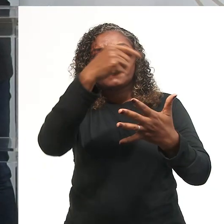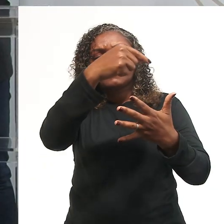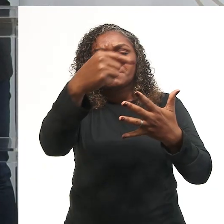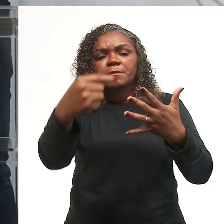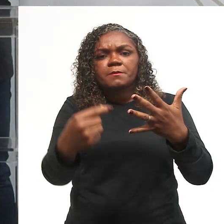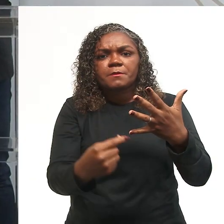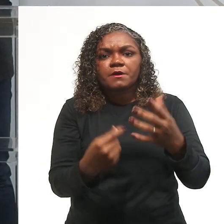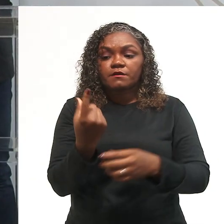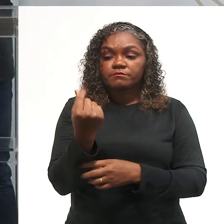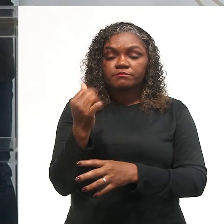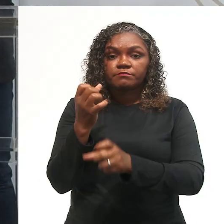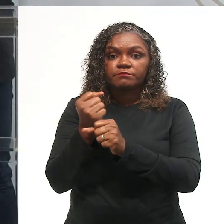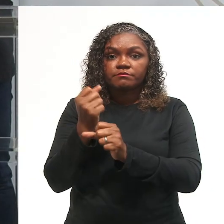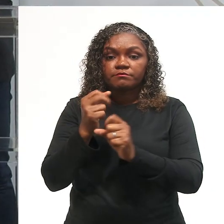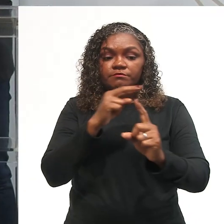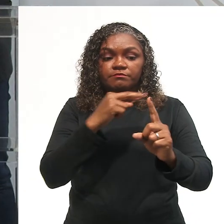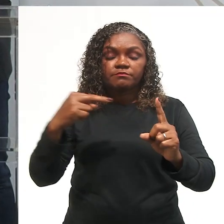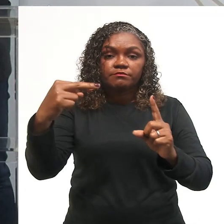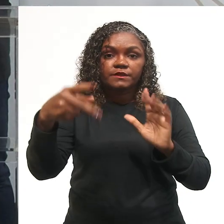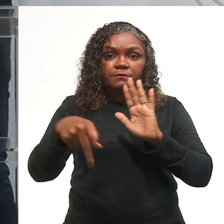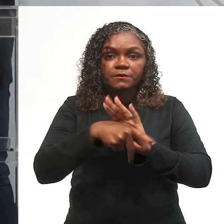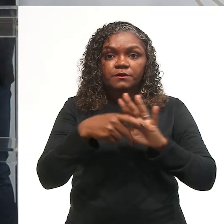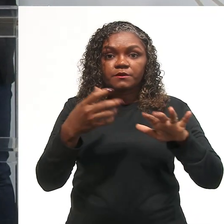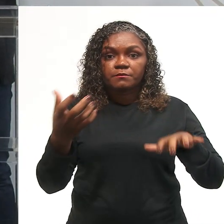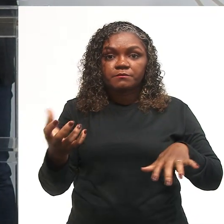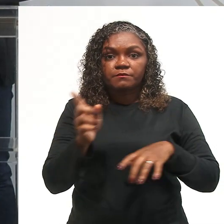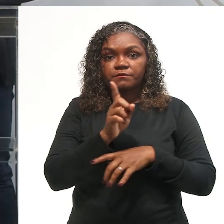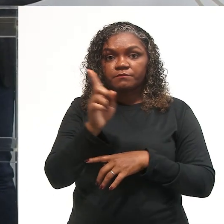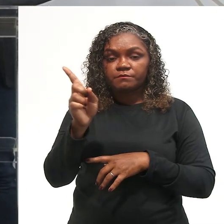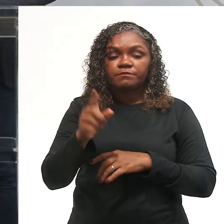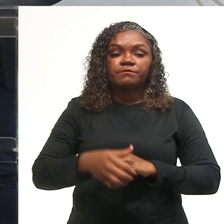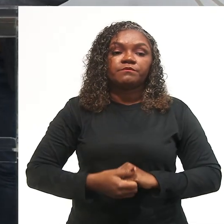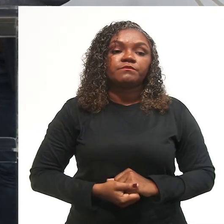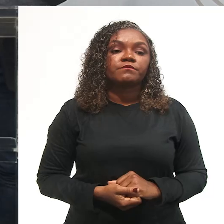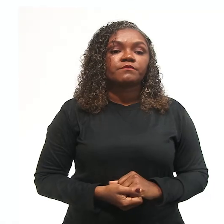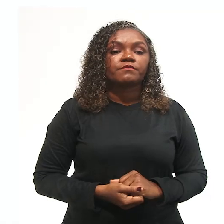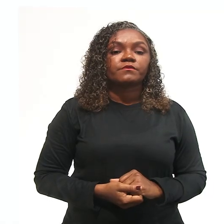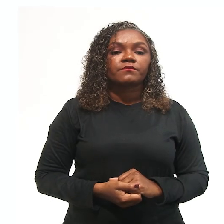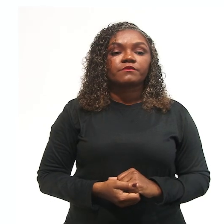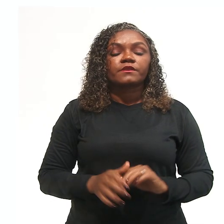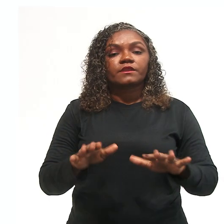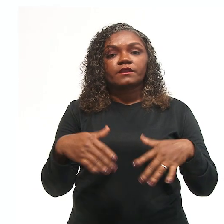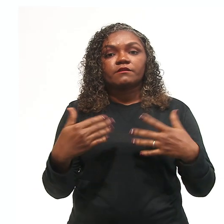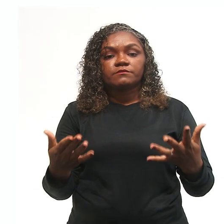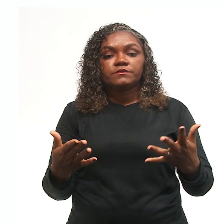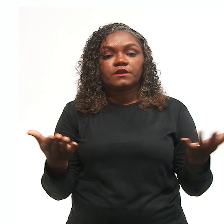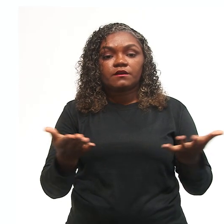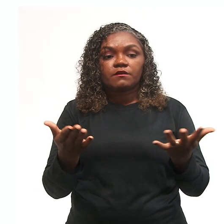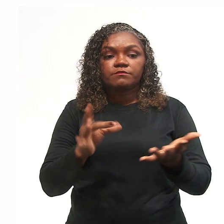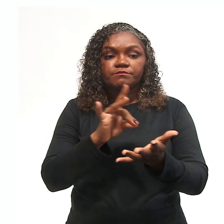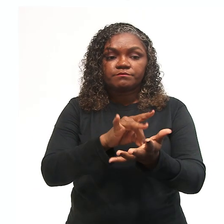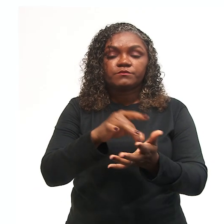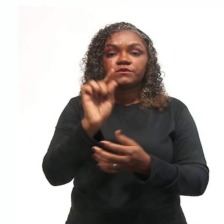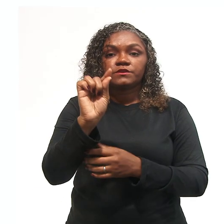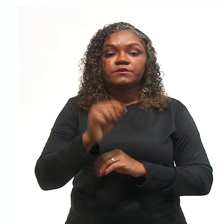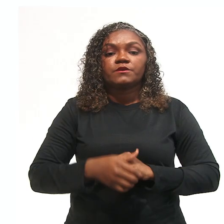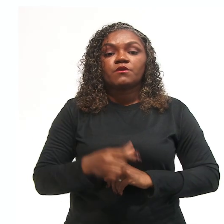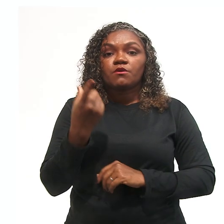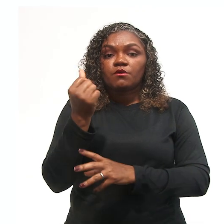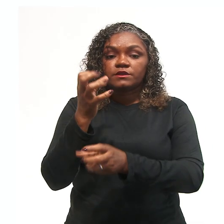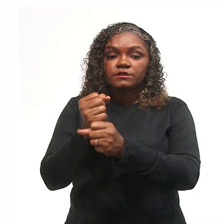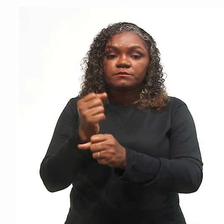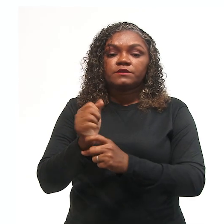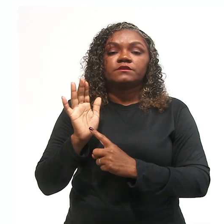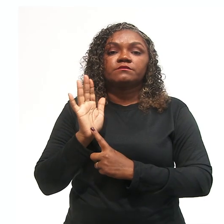questão orçamentária sob o ponto de vista, né, da União, perfeito? Vamos avançar aqui. Também aqui, gente, podemos afirmar que